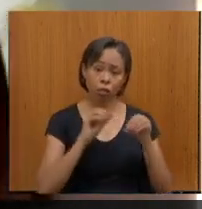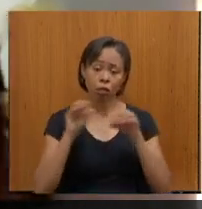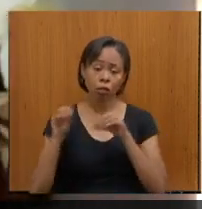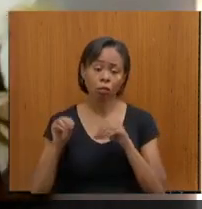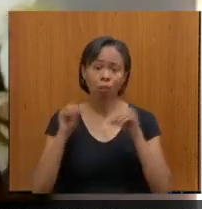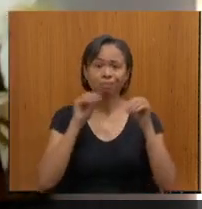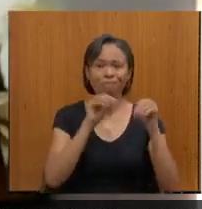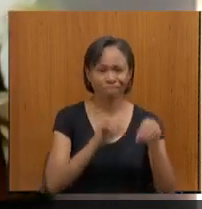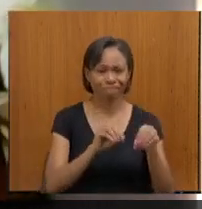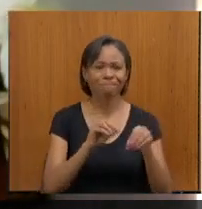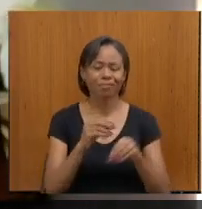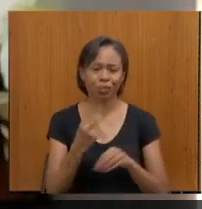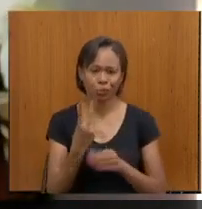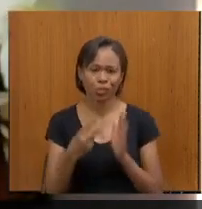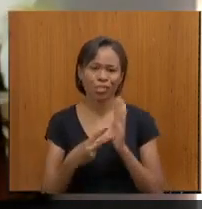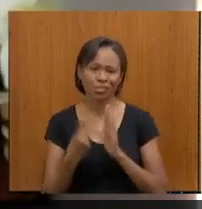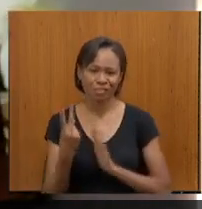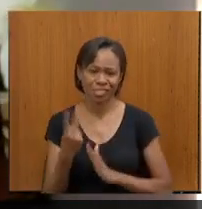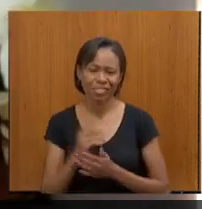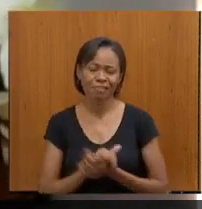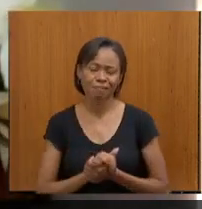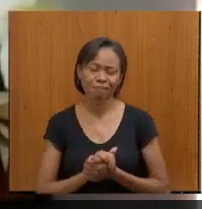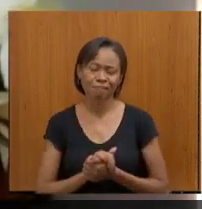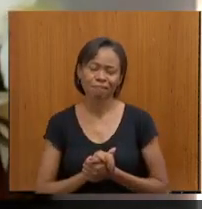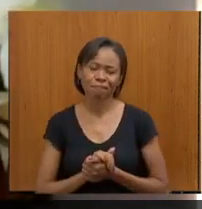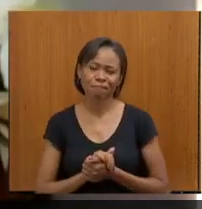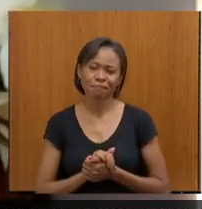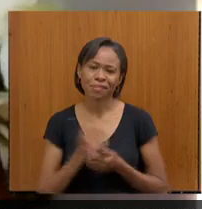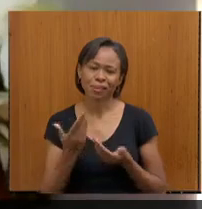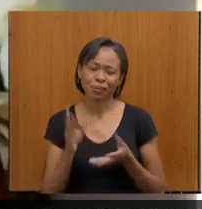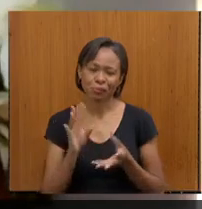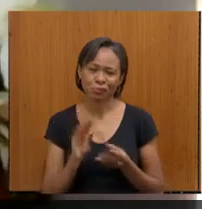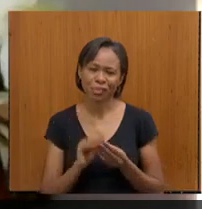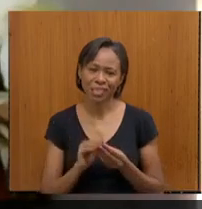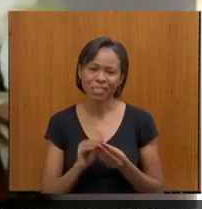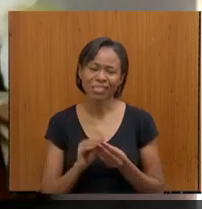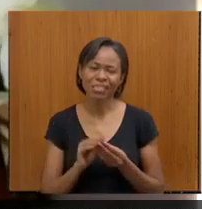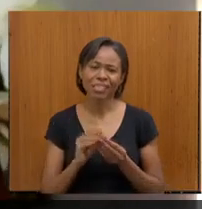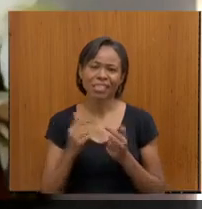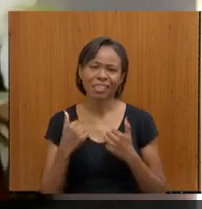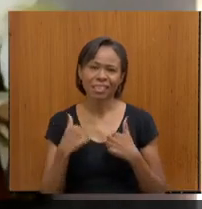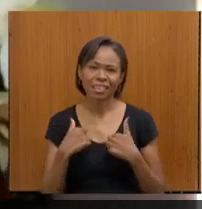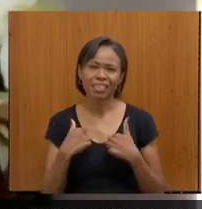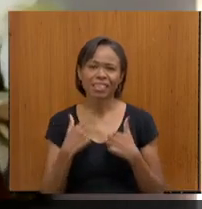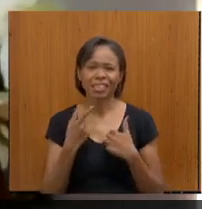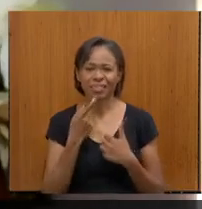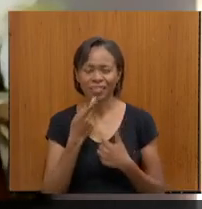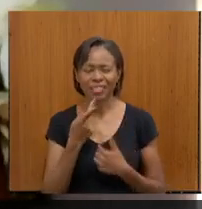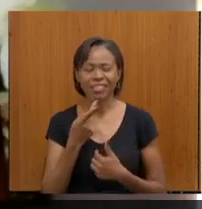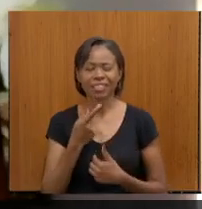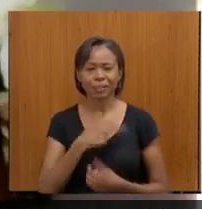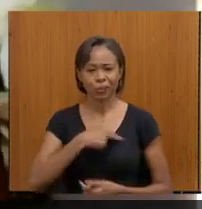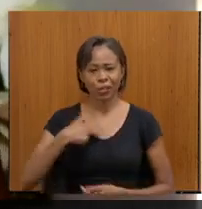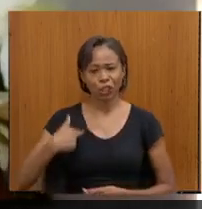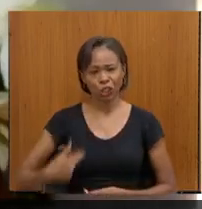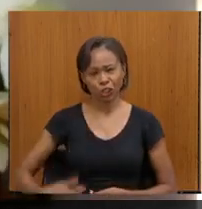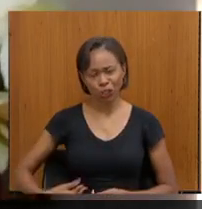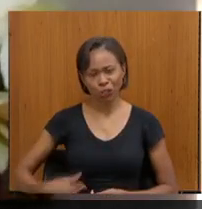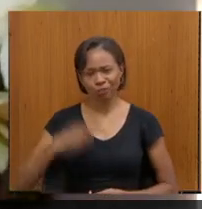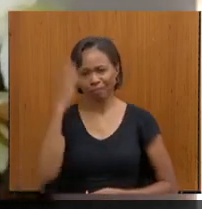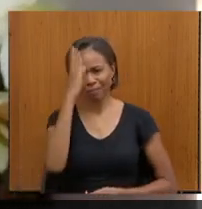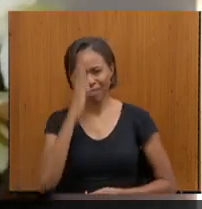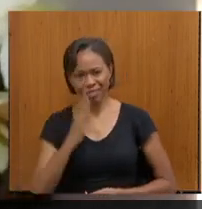banco de Boston são conheço eu gostaria de colocar tanto a câmara Brasil China e